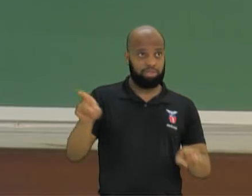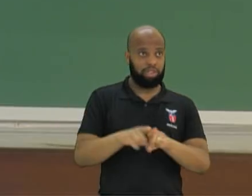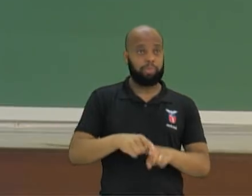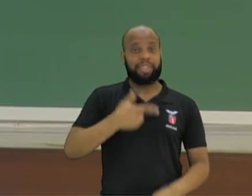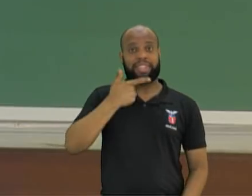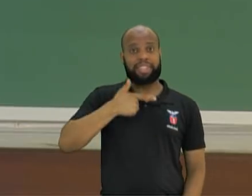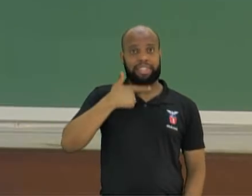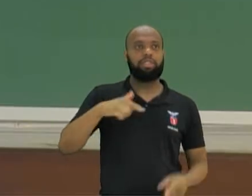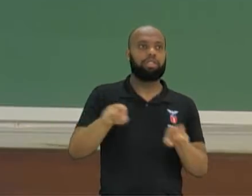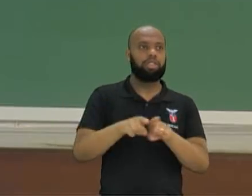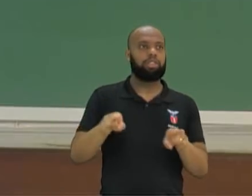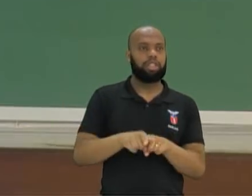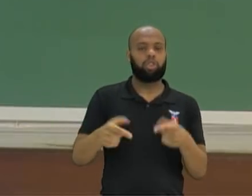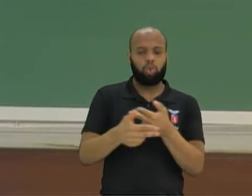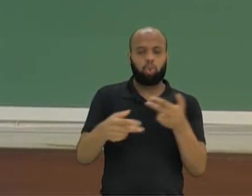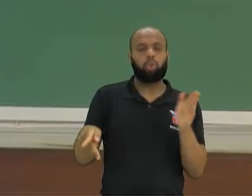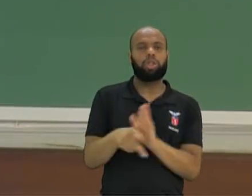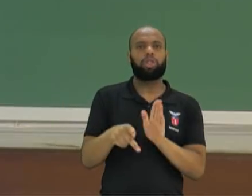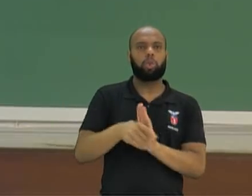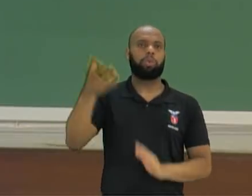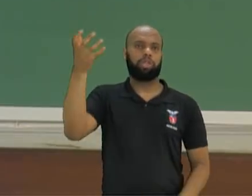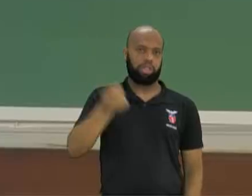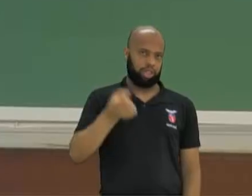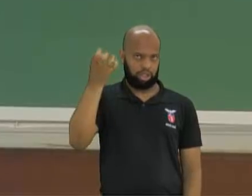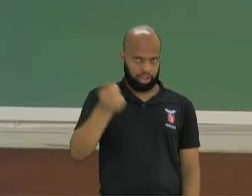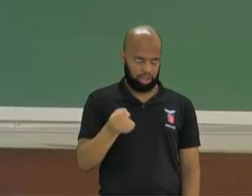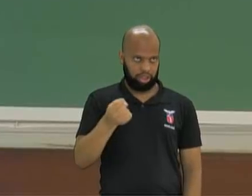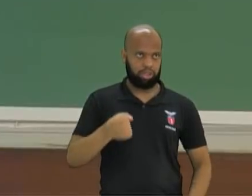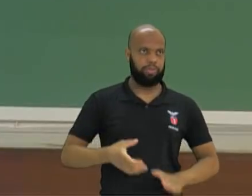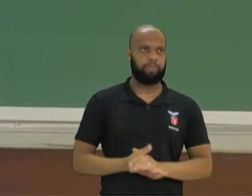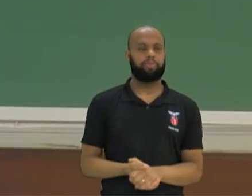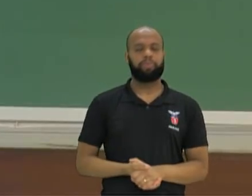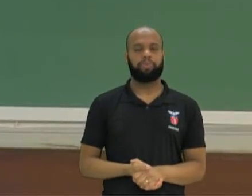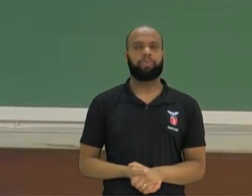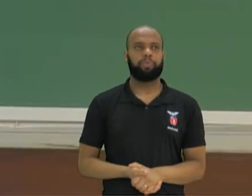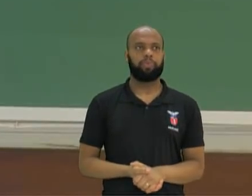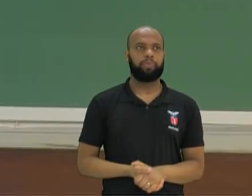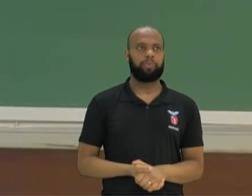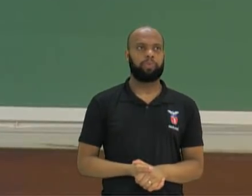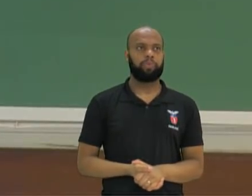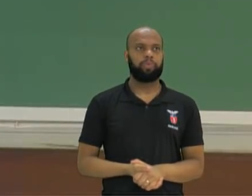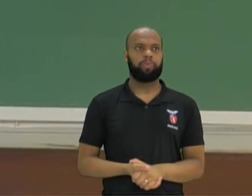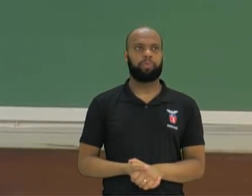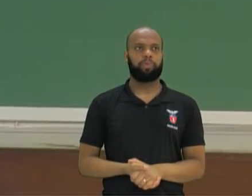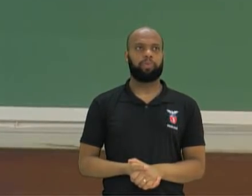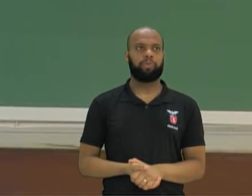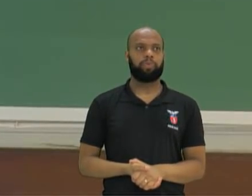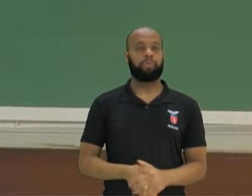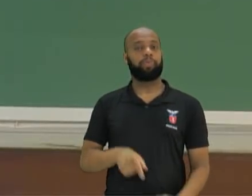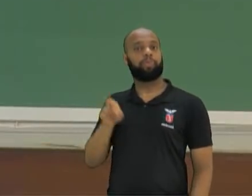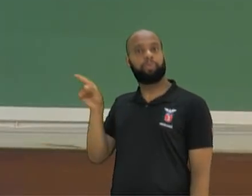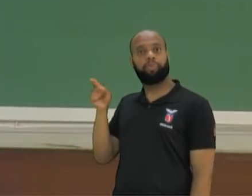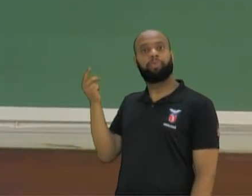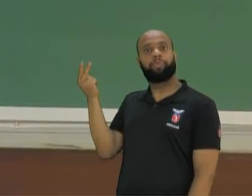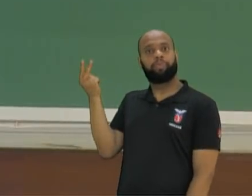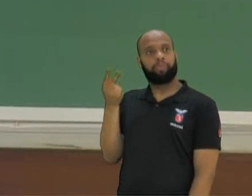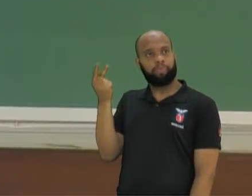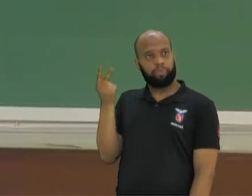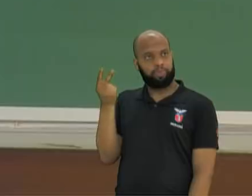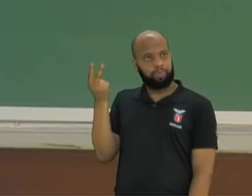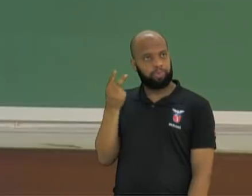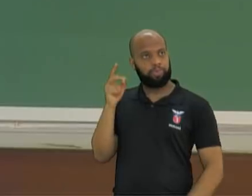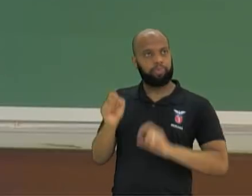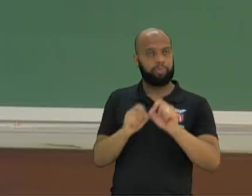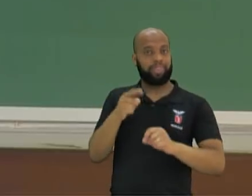muito importantes para o desenvolvimento da Nova Zelândia. Papua Nova Guiné, que vem sendo a